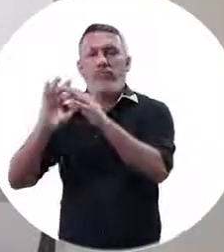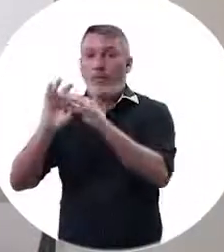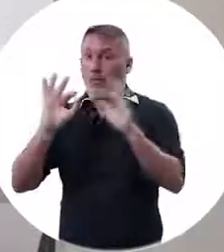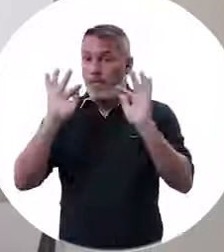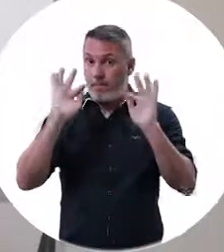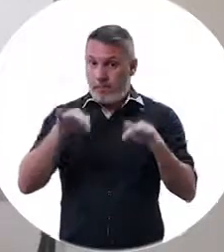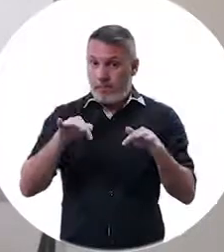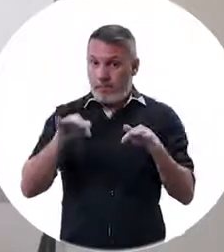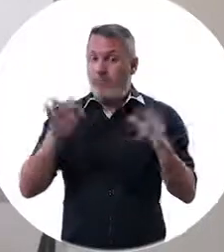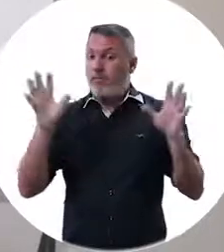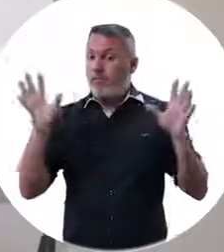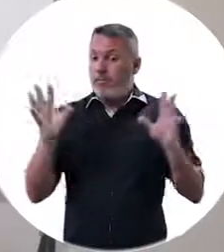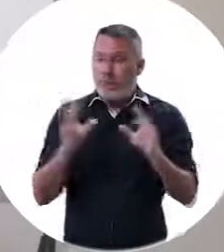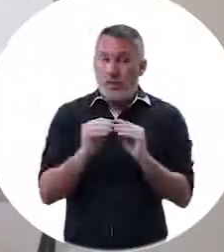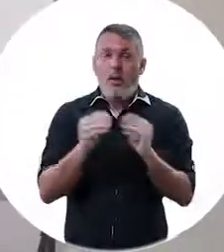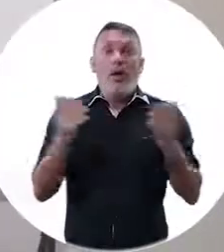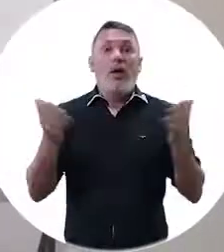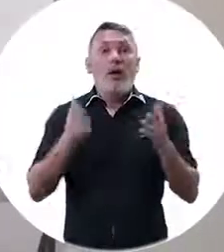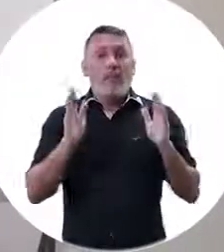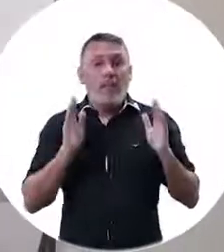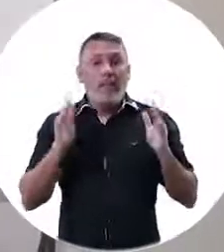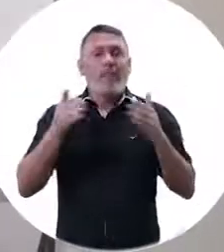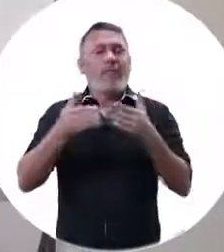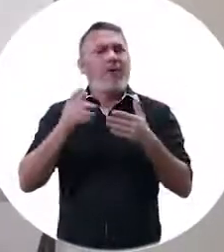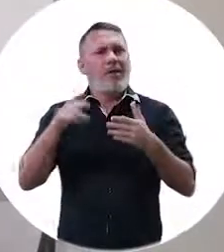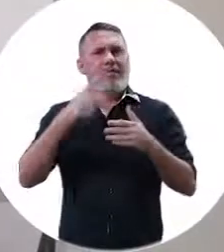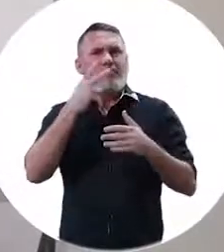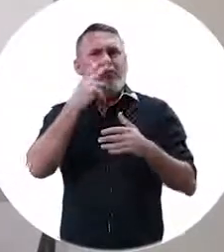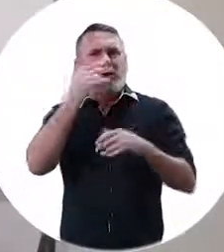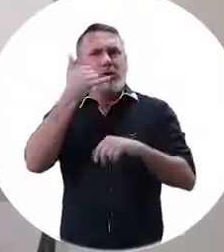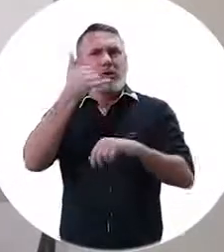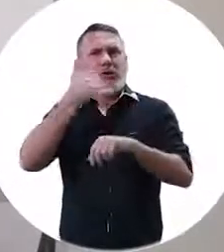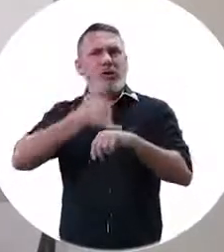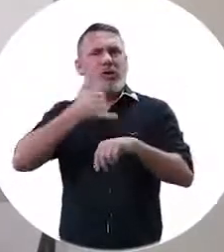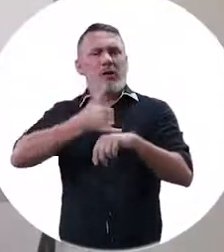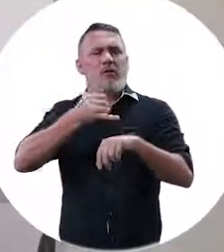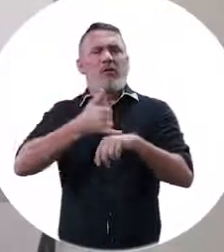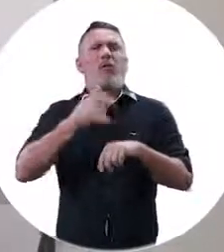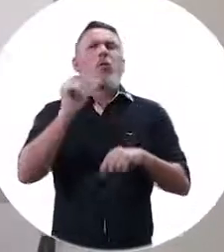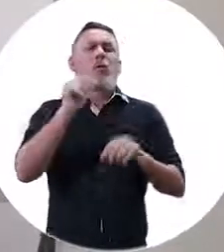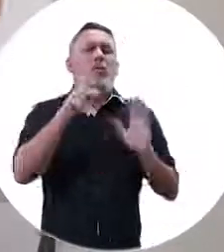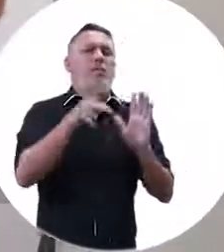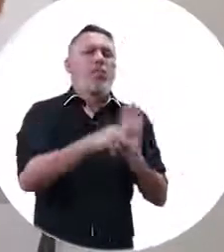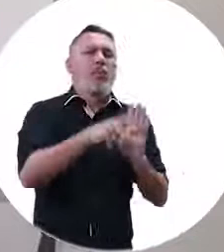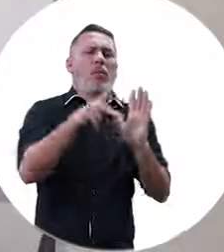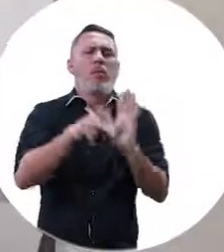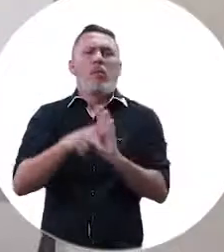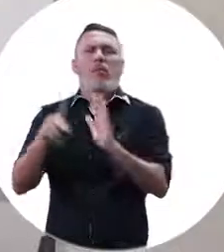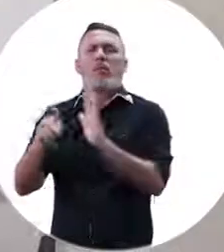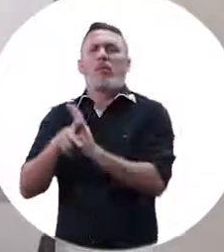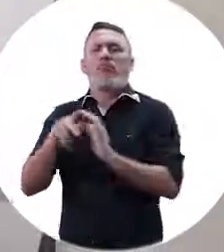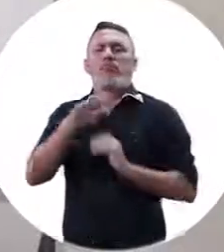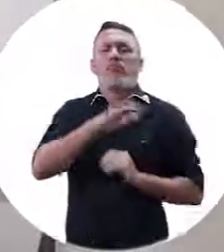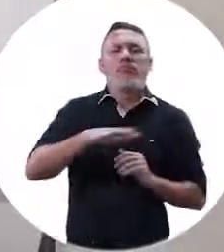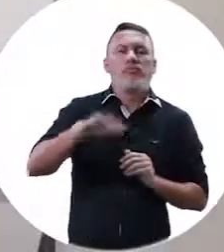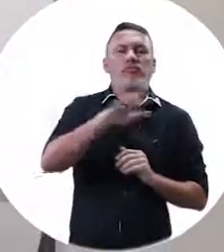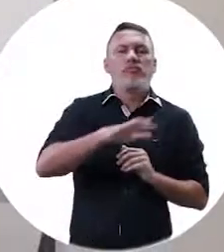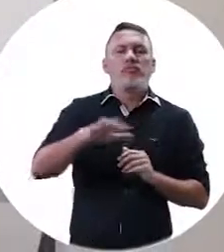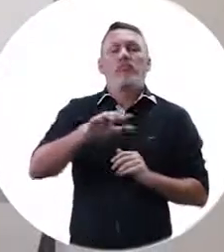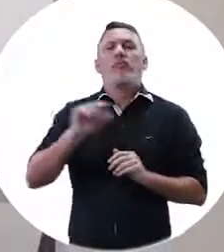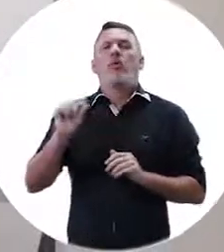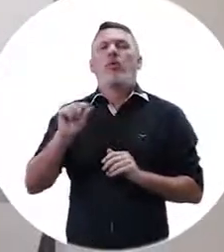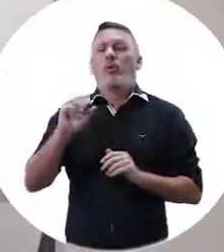foram finalizados. Agora a gente entra no nosso carro-chefe que está associado a funções